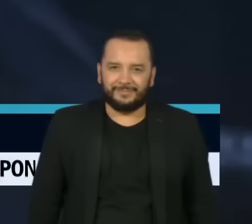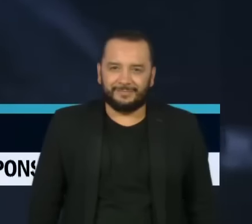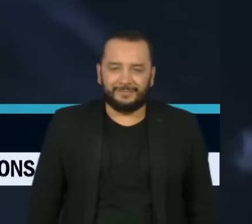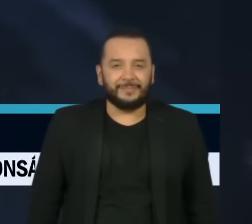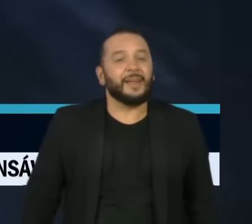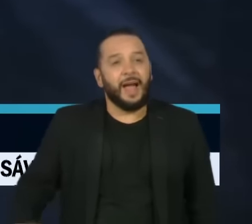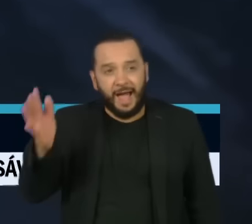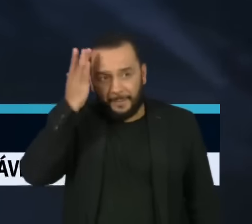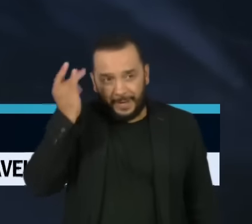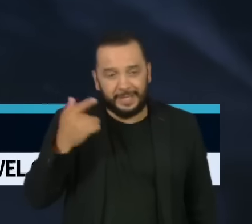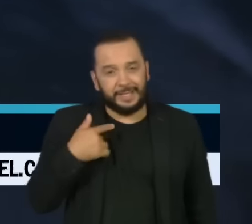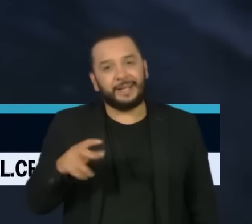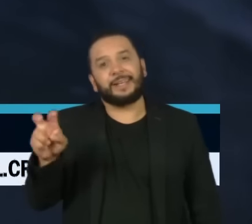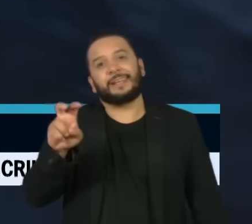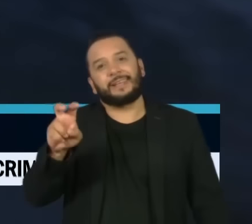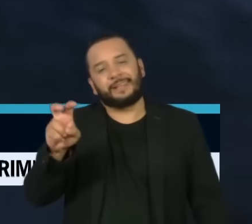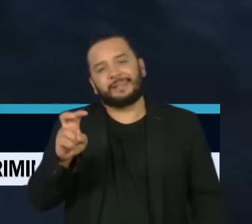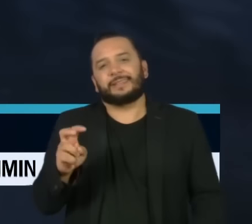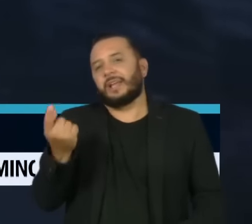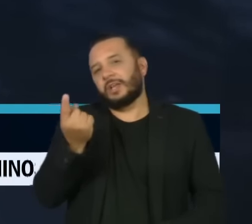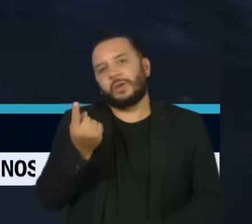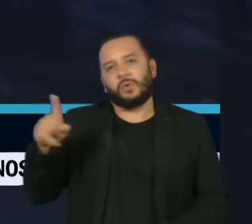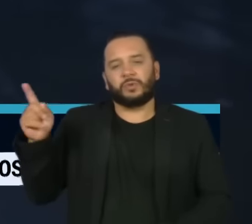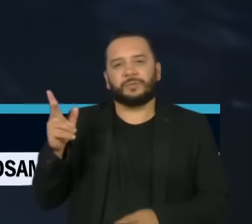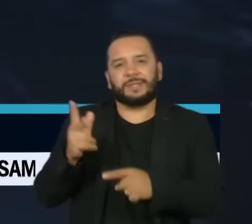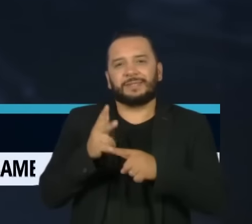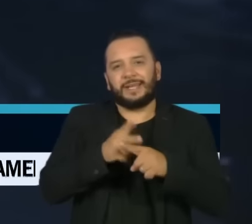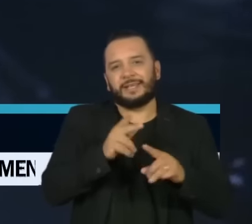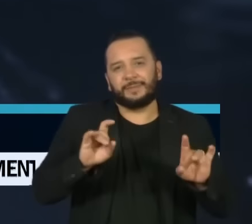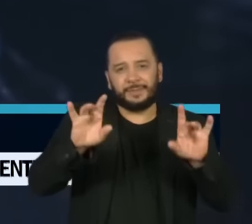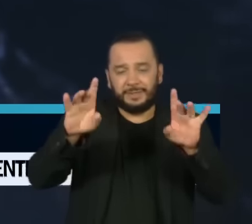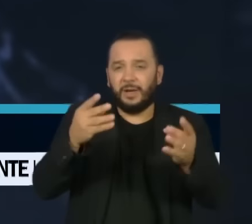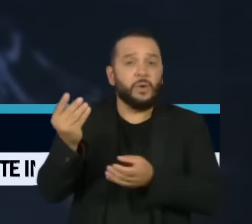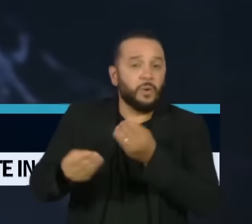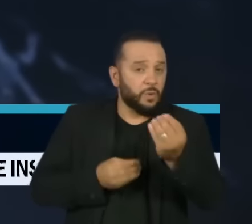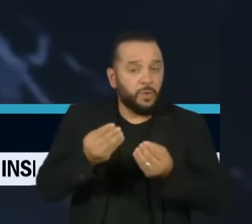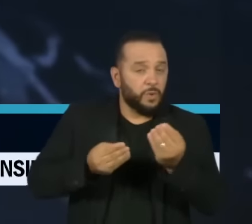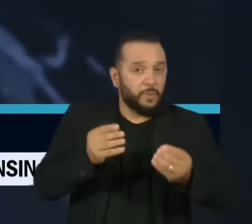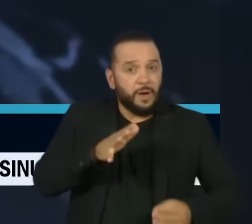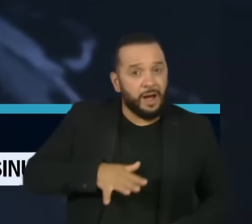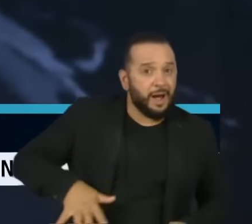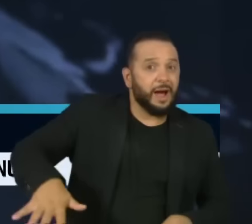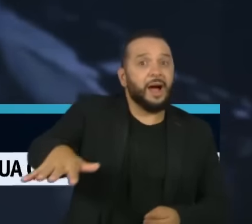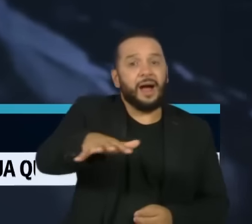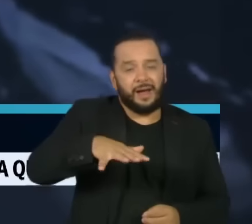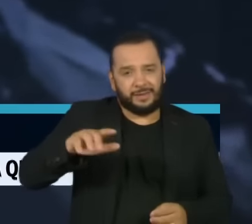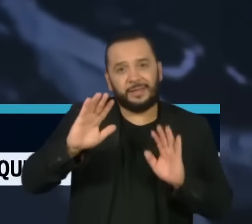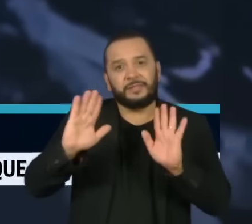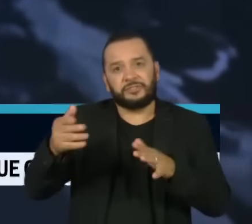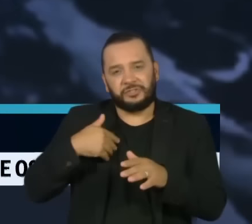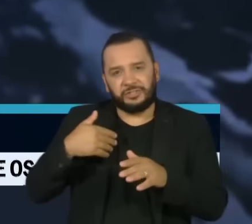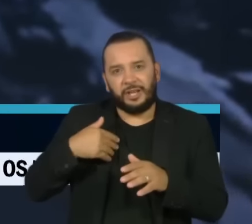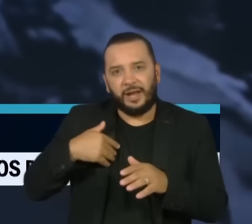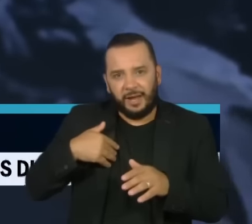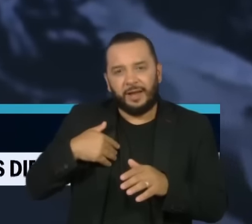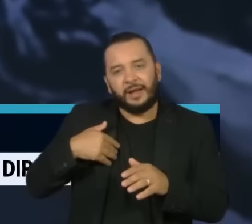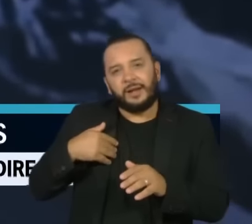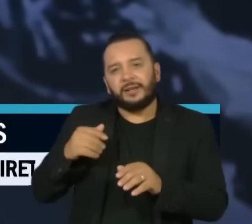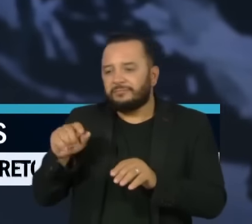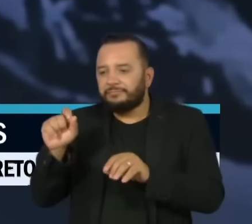Amanhã, na quinta e última reportagem da série especial, as reservas extrativistas que transformam as riquezas da floresta sem